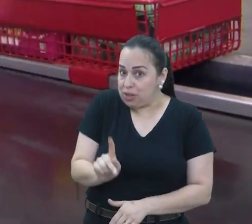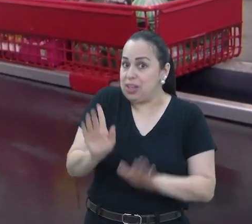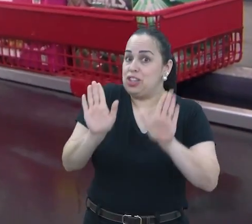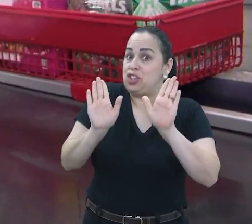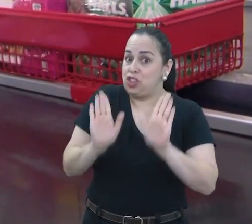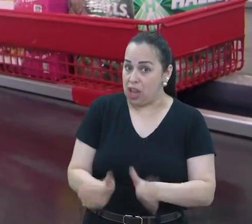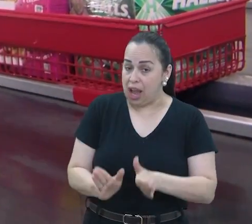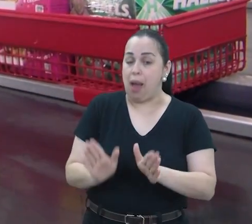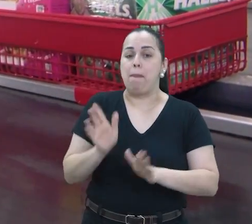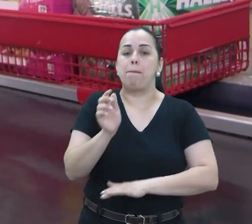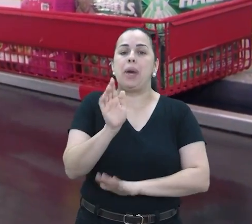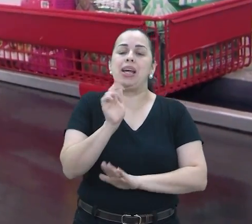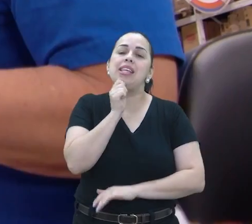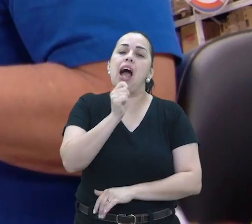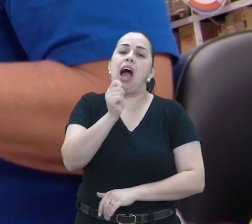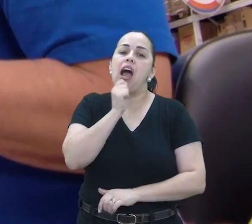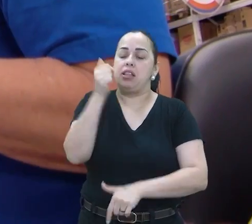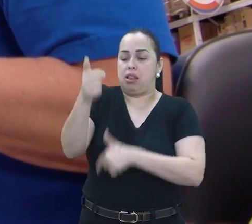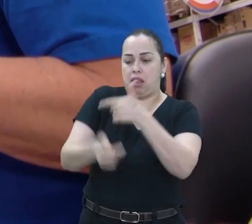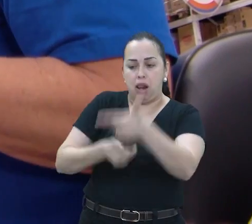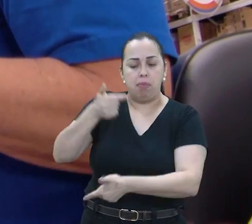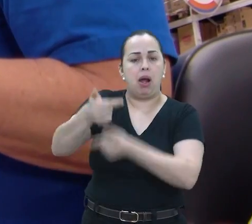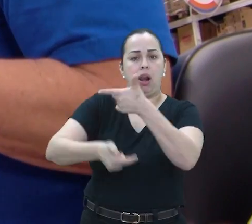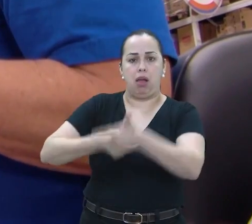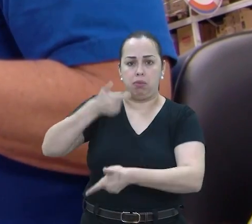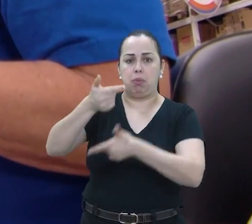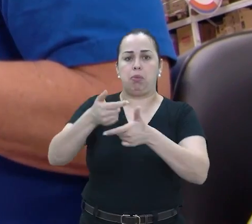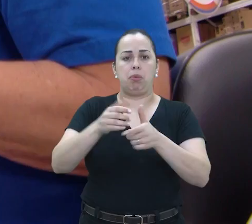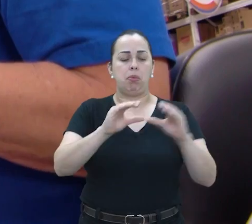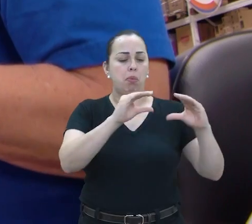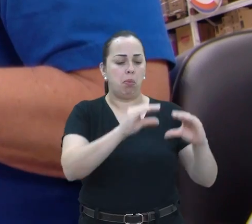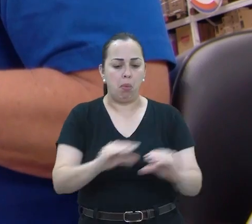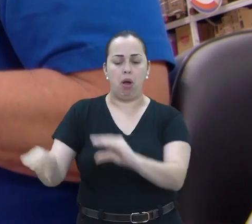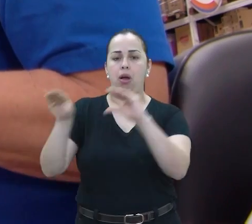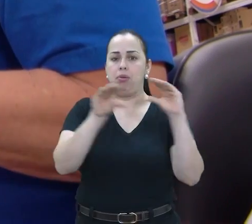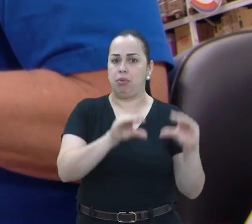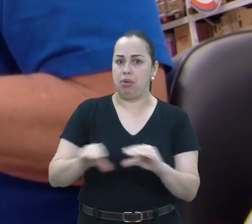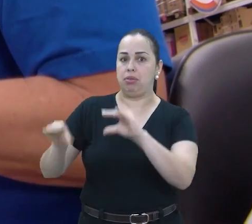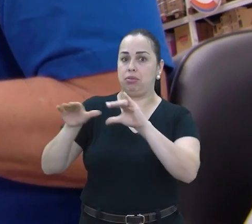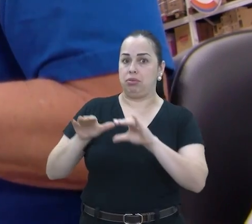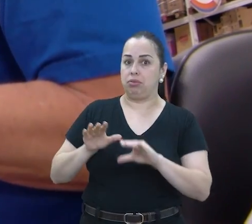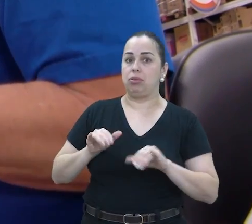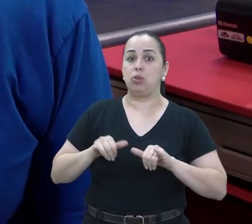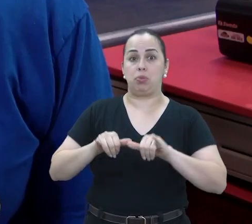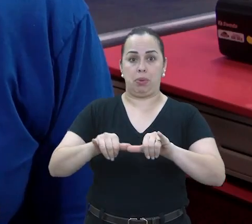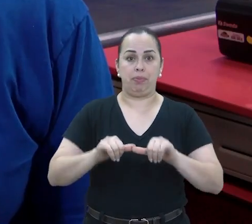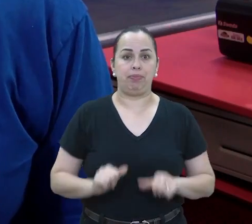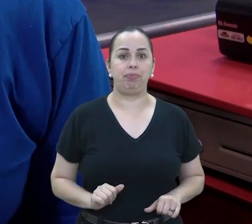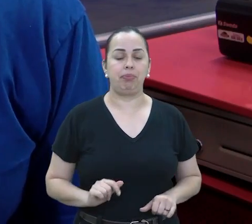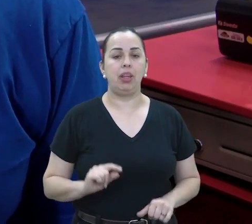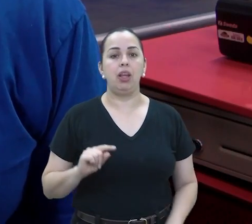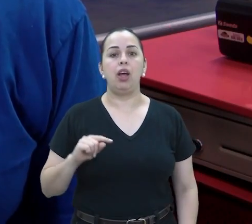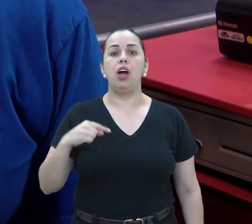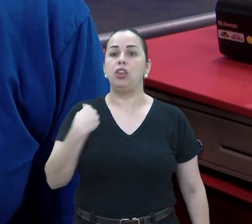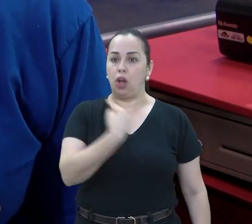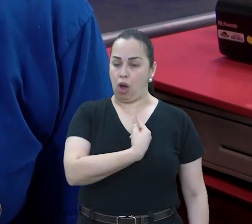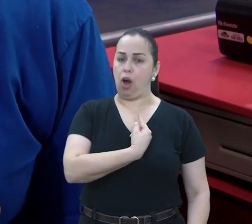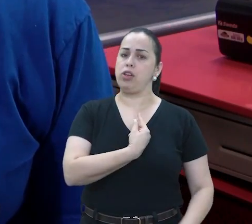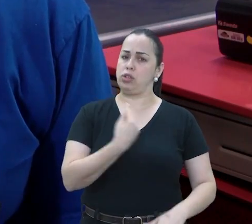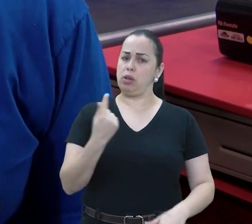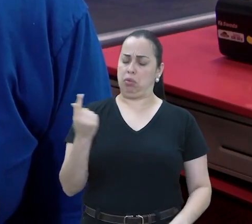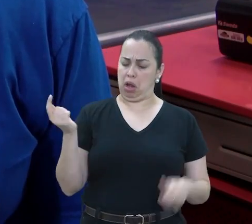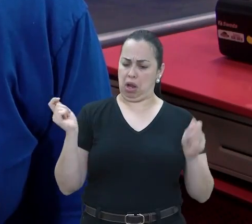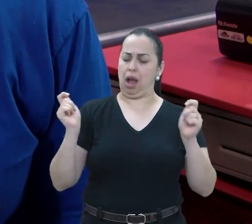aposentada, mas ainda continua firme no trabalho de operadora em uma rede atacadista. A gente tem muito ainda